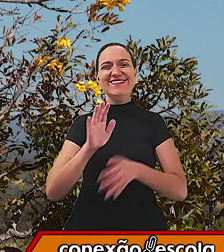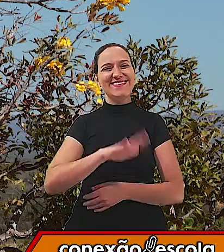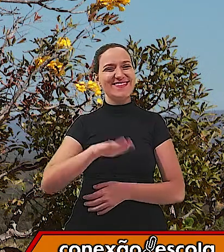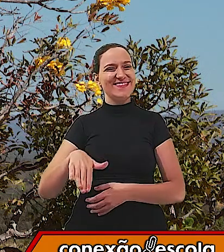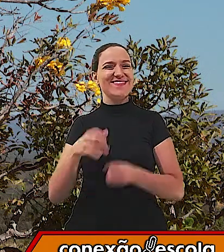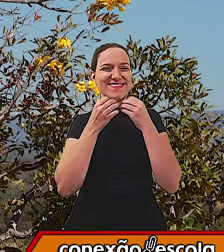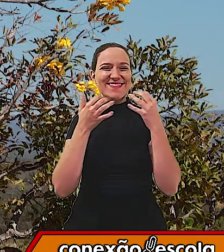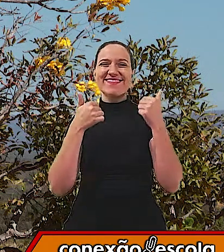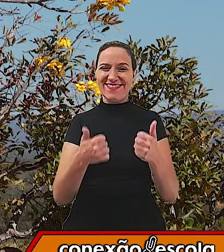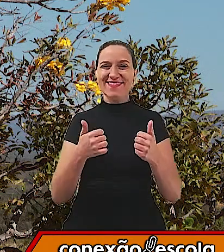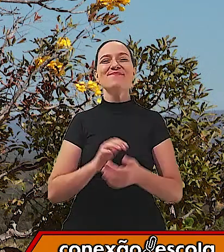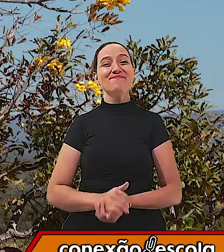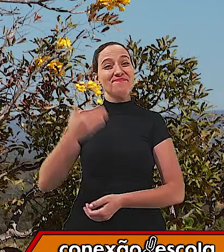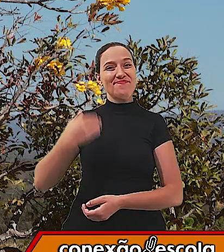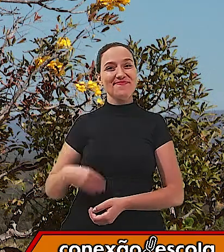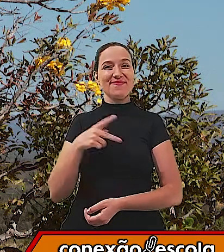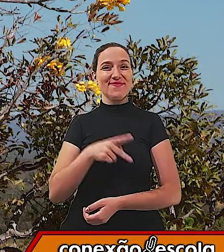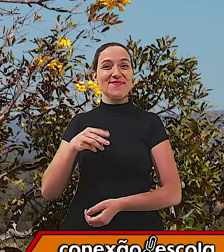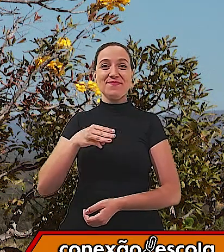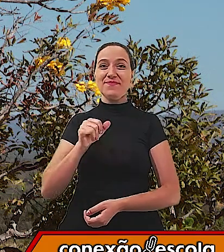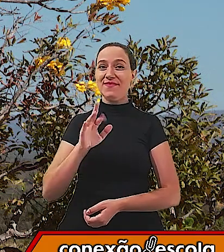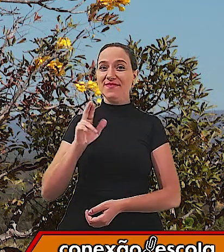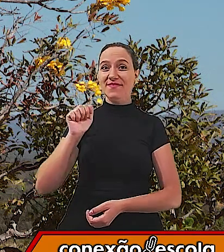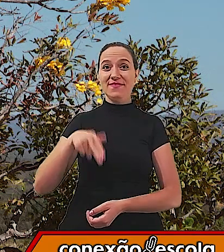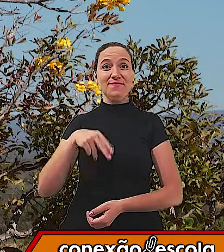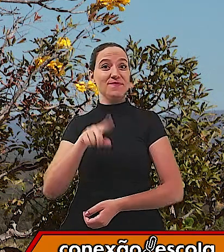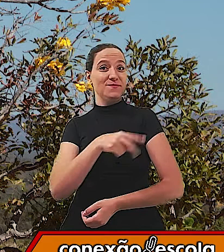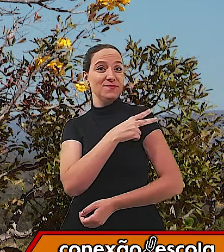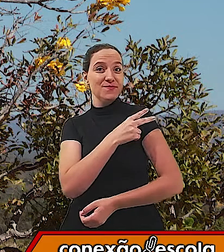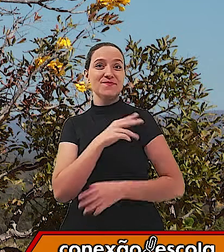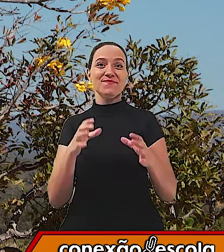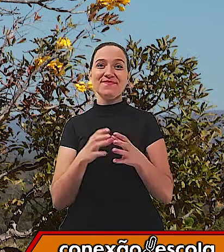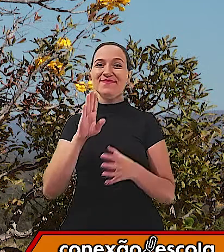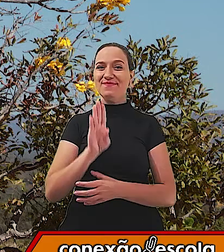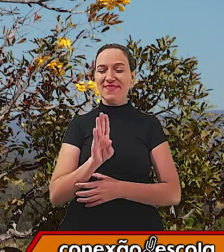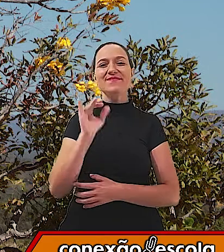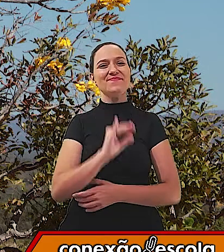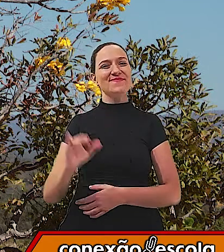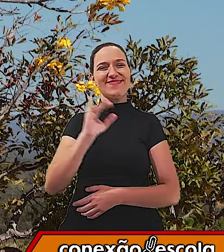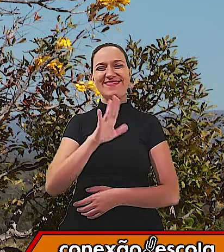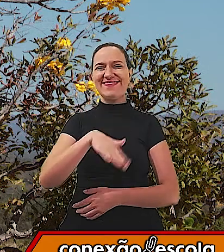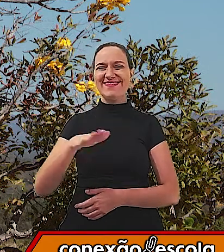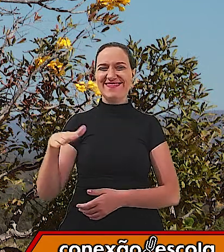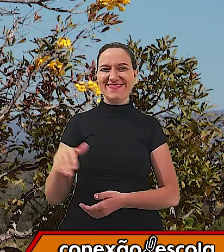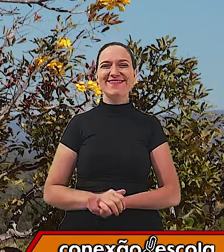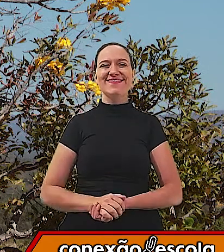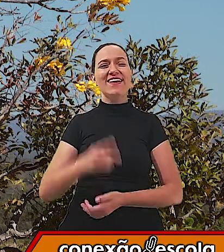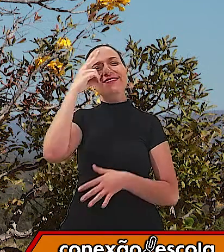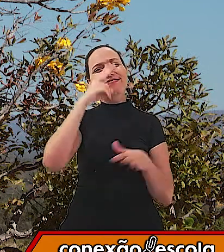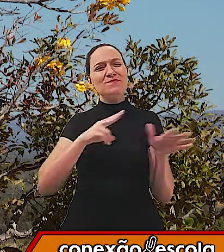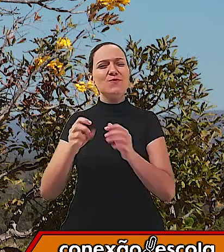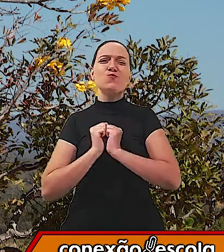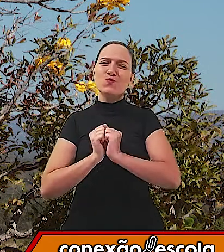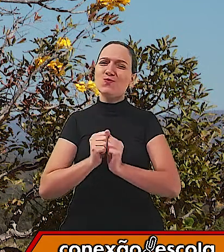crianças, tudo bem? Eu sou a professora Miriam, professora do 2º ano, agrupamento B, ciclo da infância. Toda semana estarei